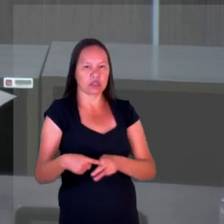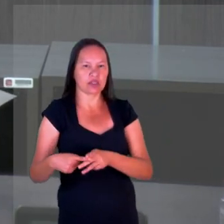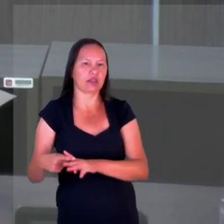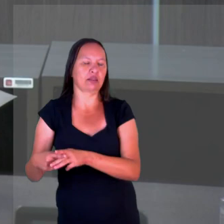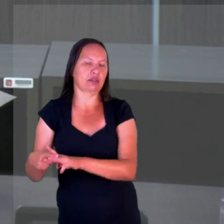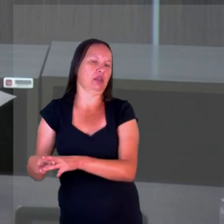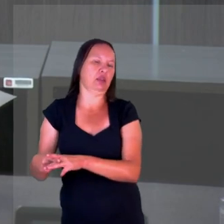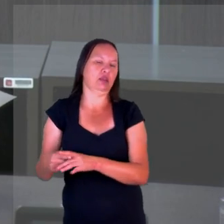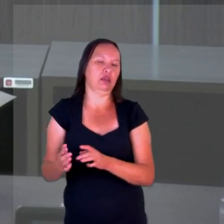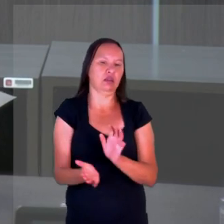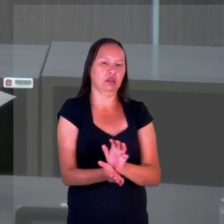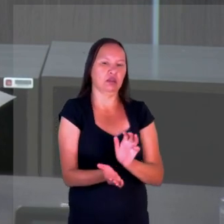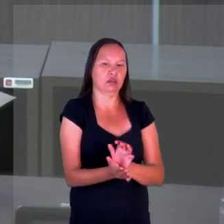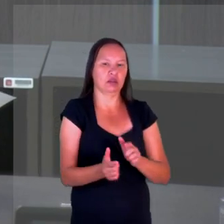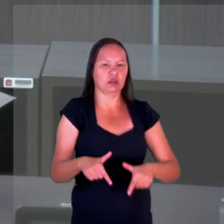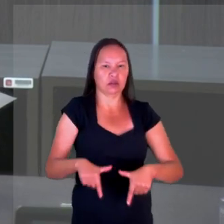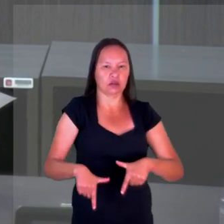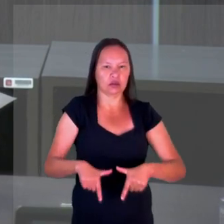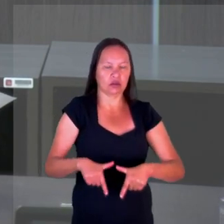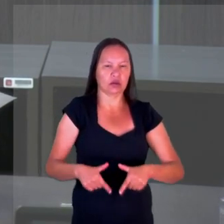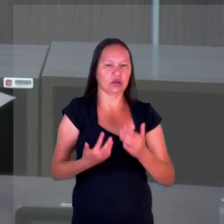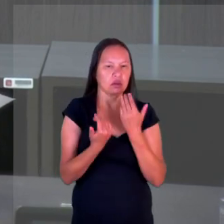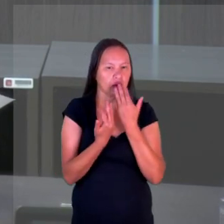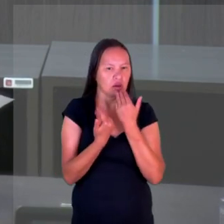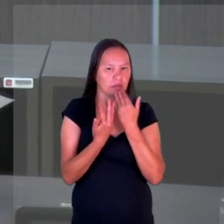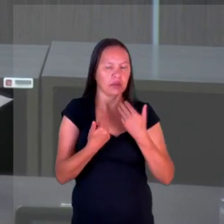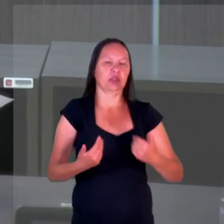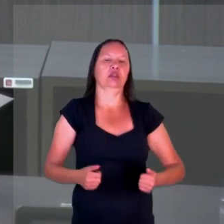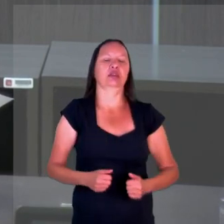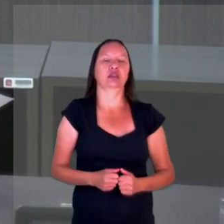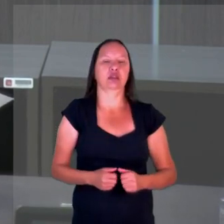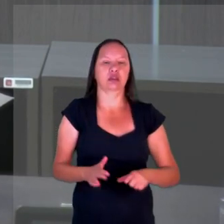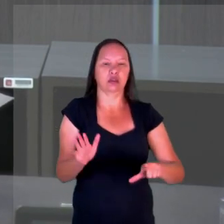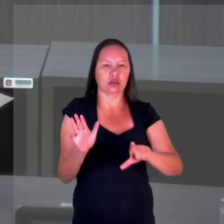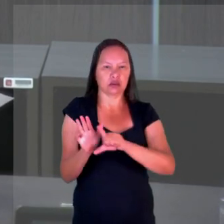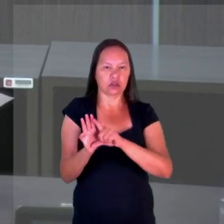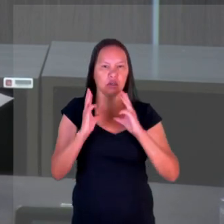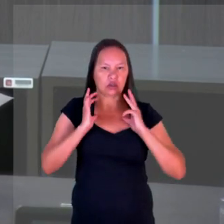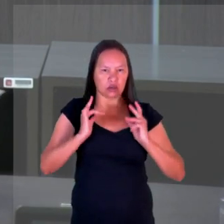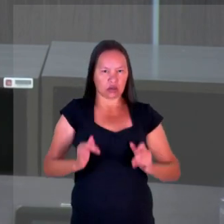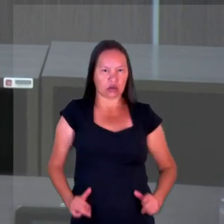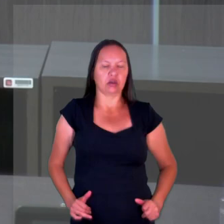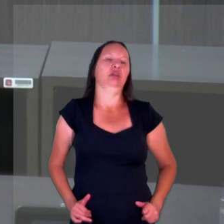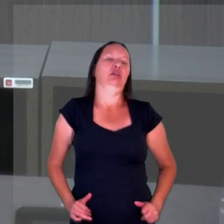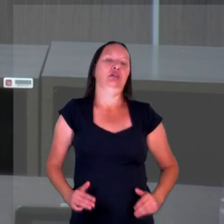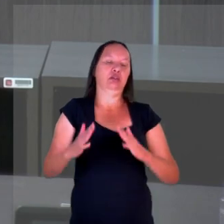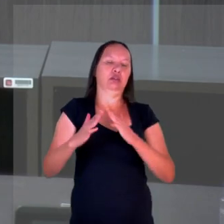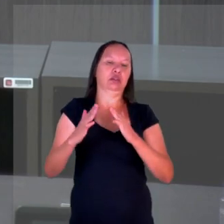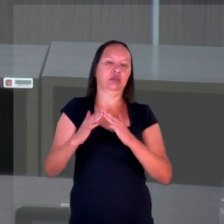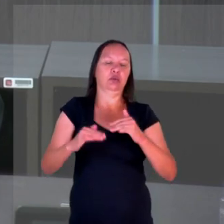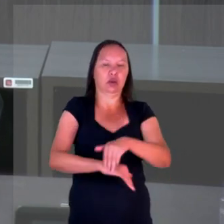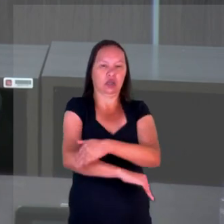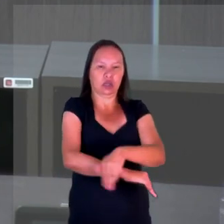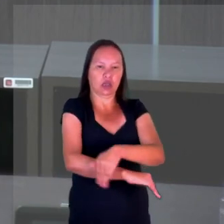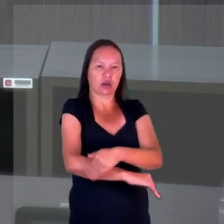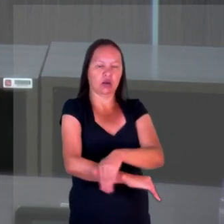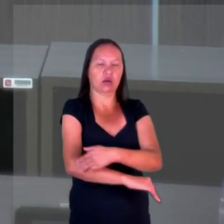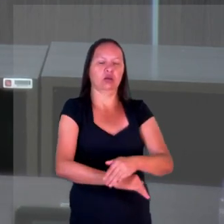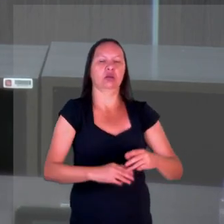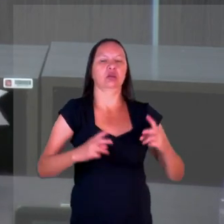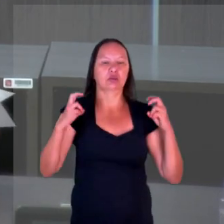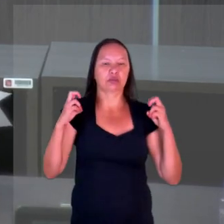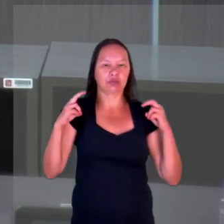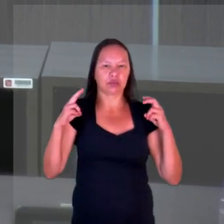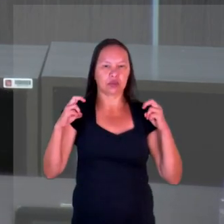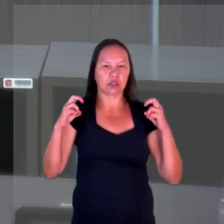Tem o grupo de trabalho de segurança alimentar e defesa dos direitos das pessoas em situação de rua enfim eu vi aqui o o temário